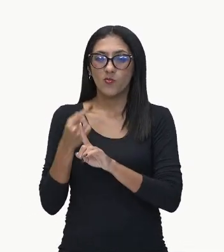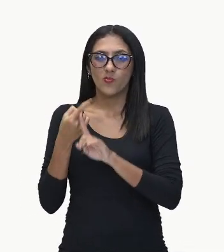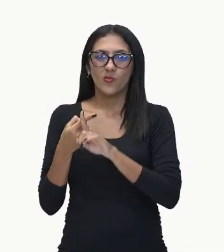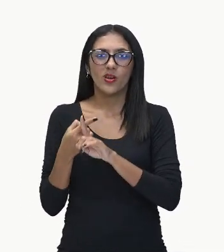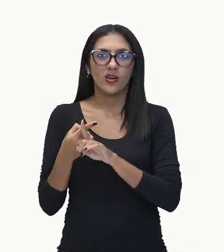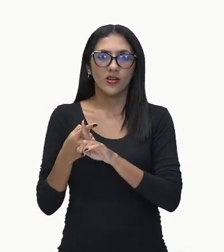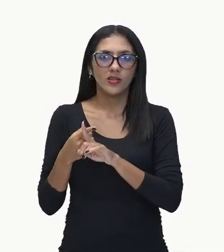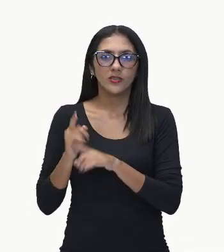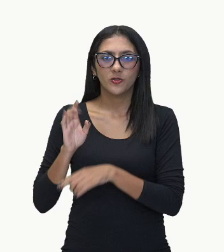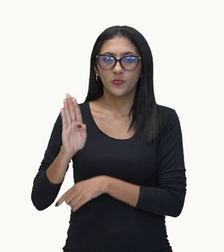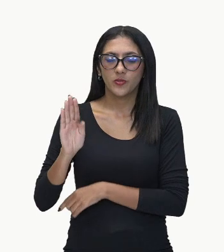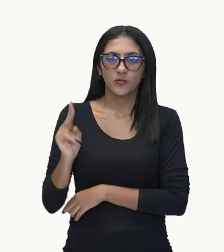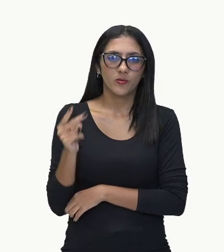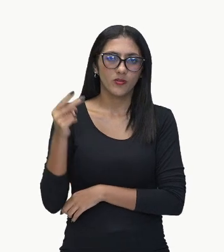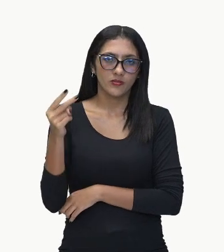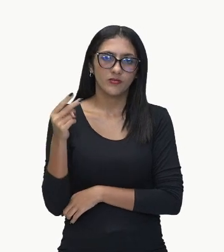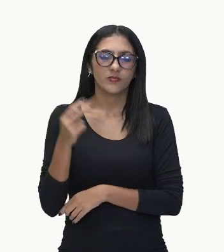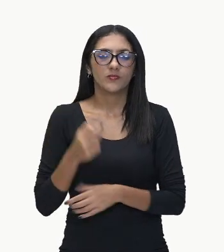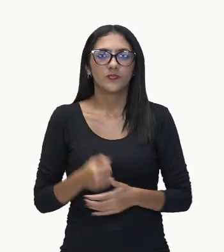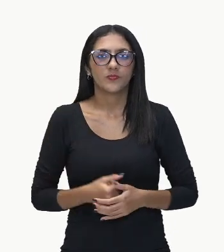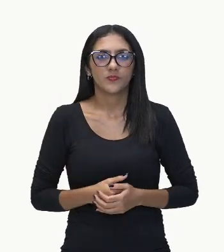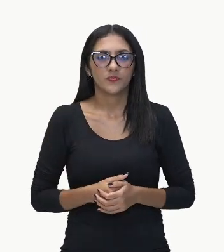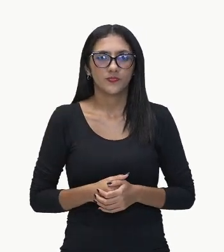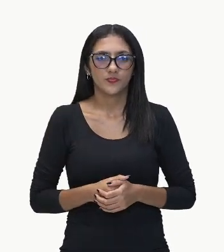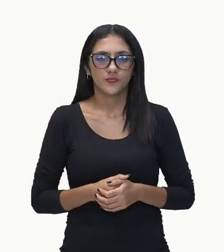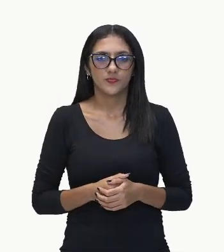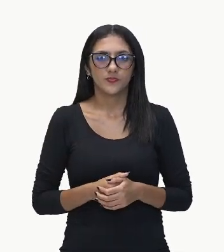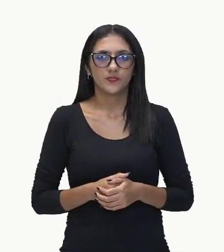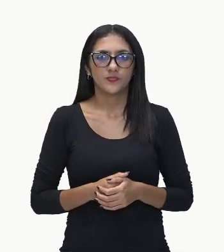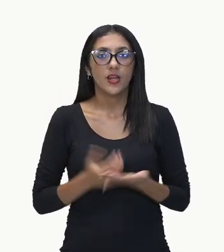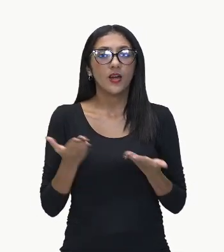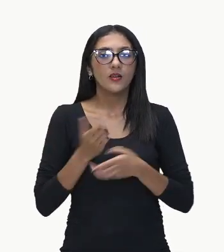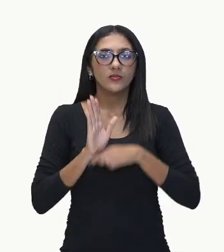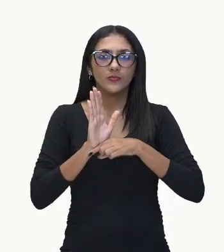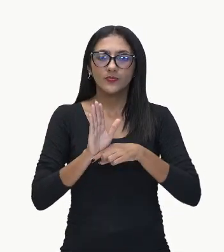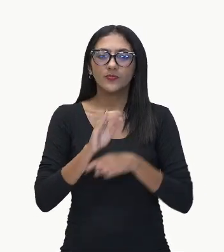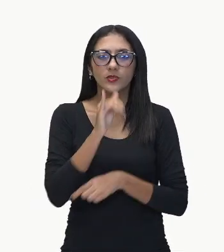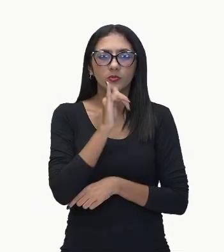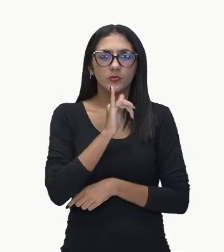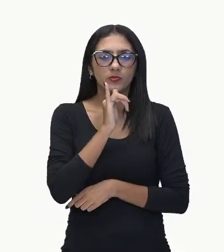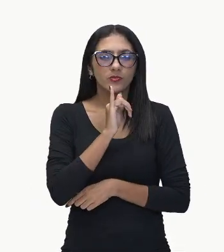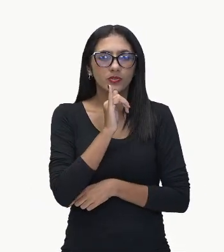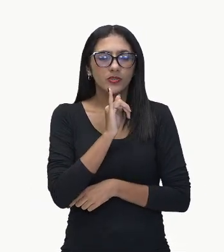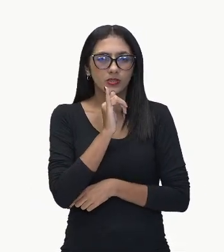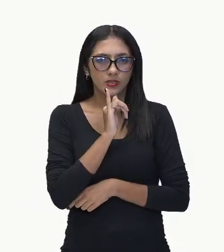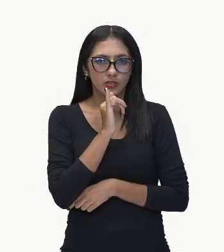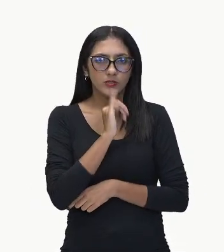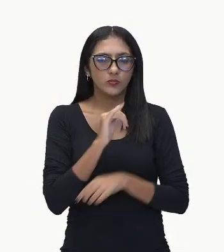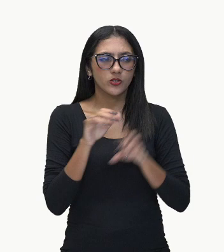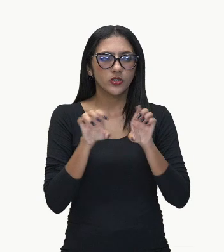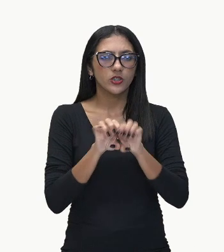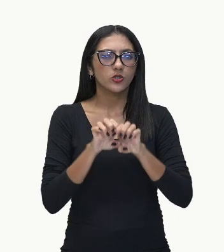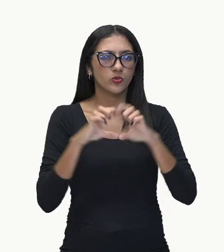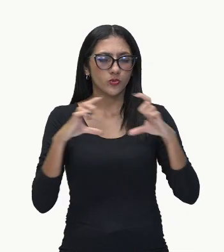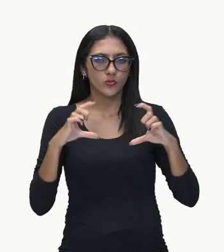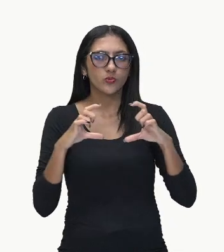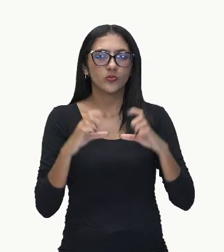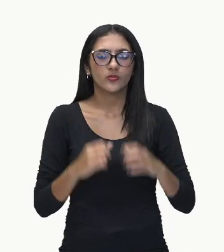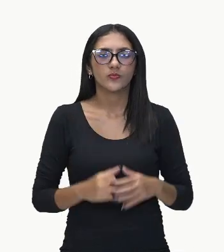da nossa do nosso polinômio beleza bom vou te dar um exemplo aqui de um polinômio que ele é um quadrado